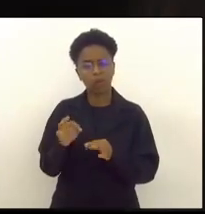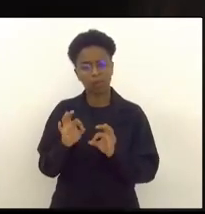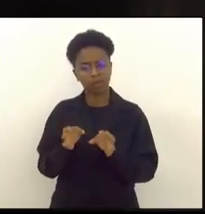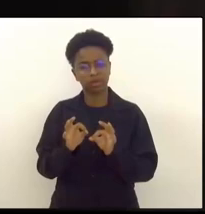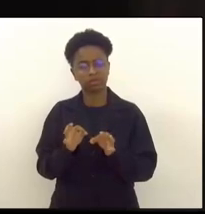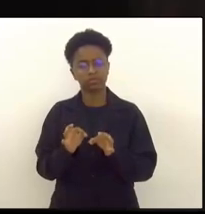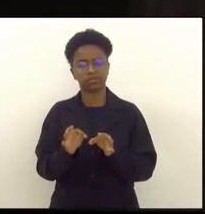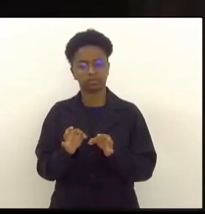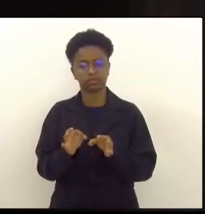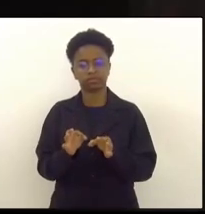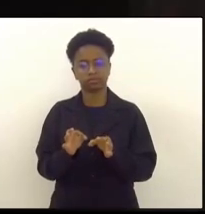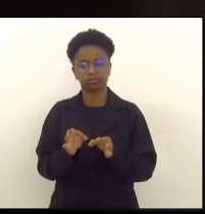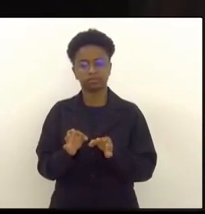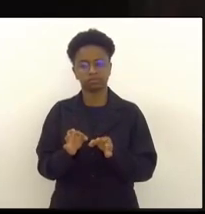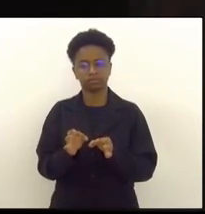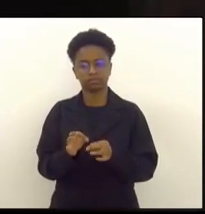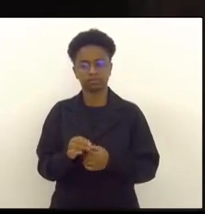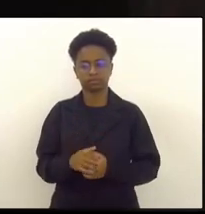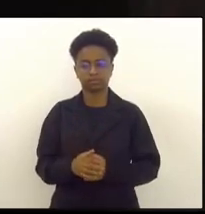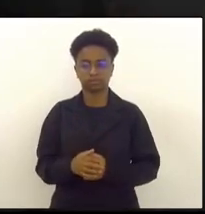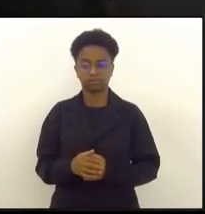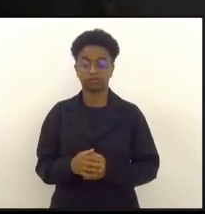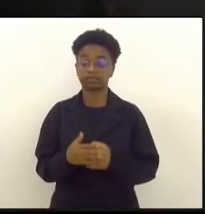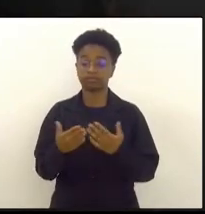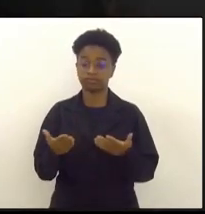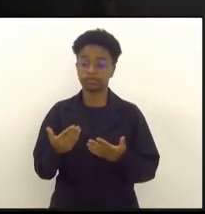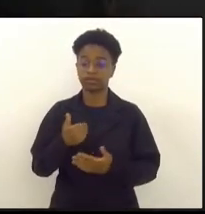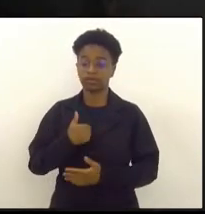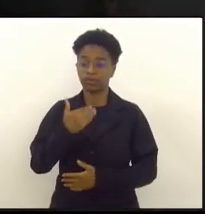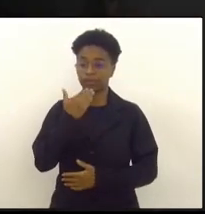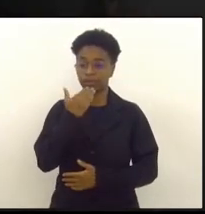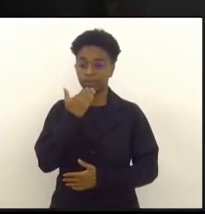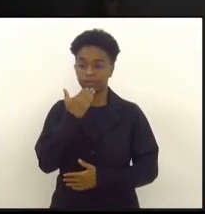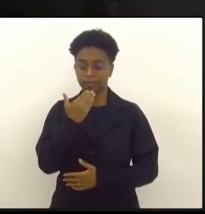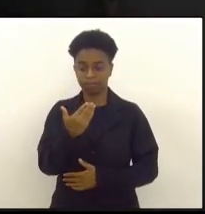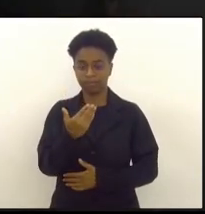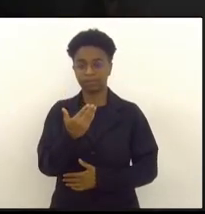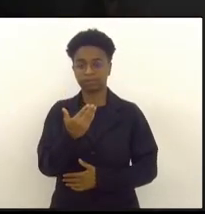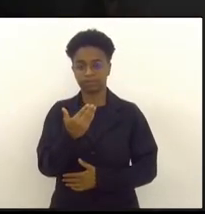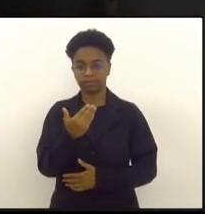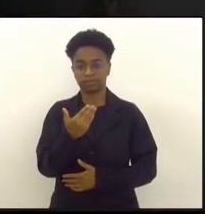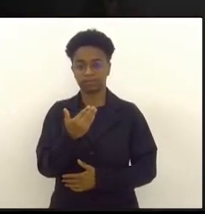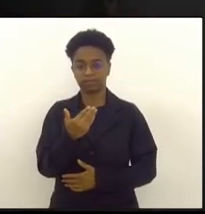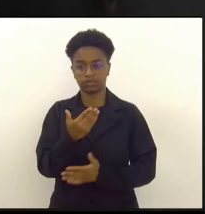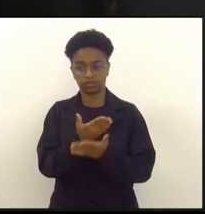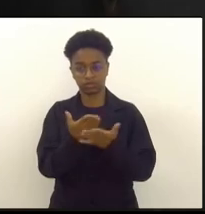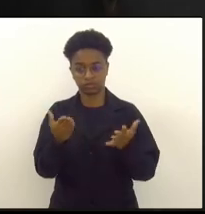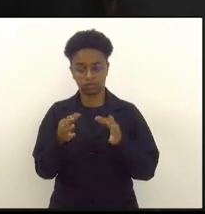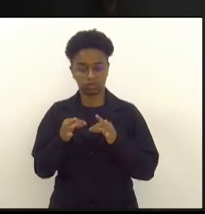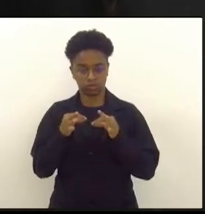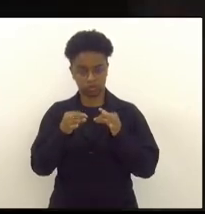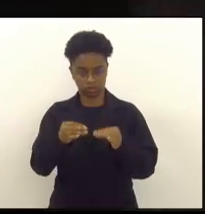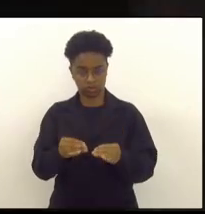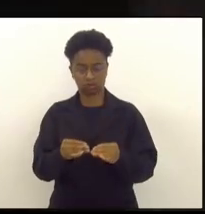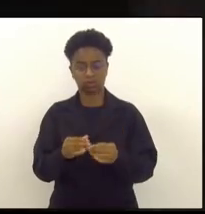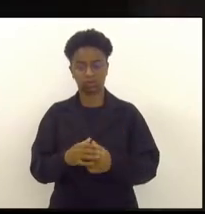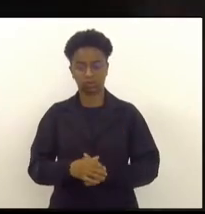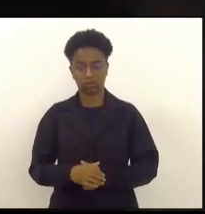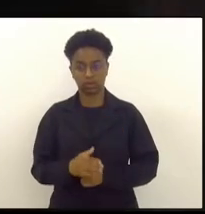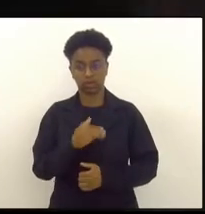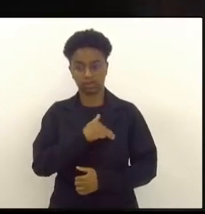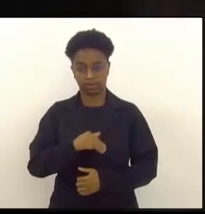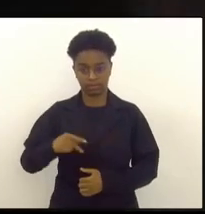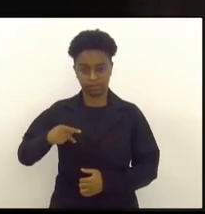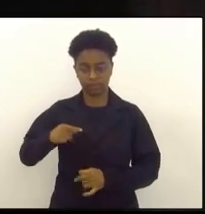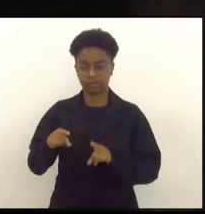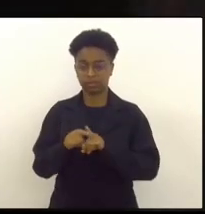uma humildade que não tem como. Então eu quero pedir a todos, tá? Ao Ministério Público,